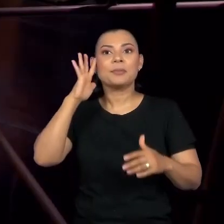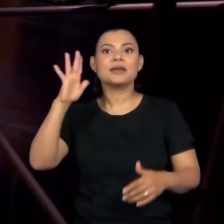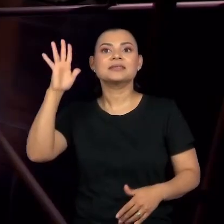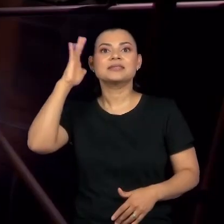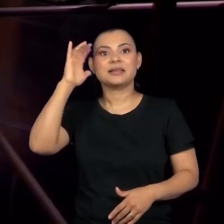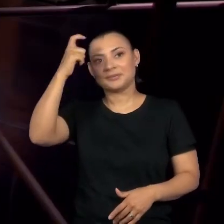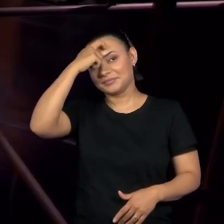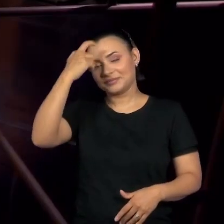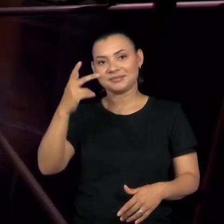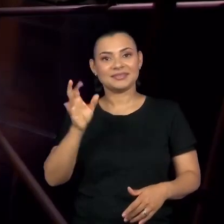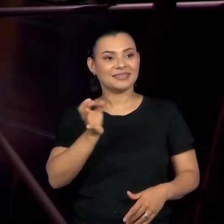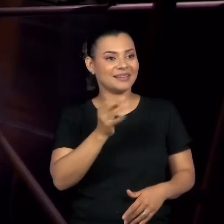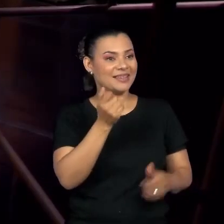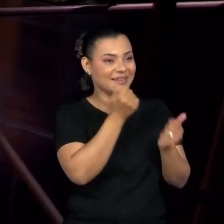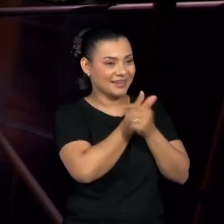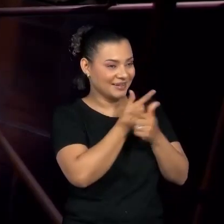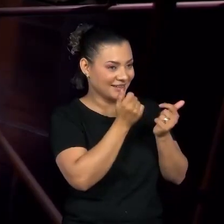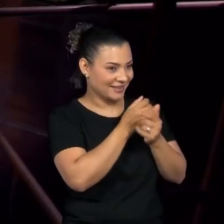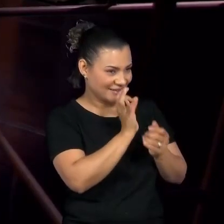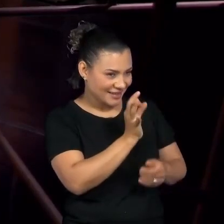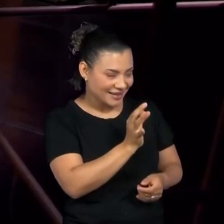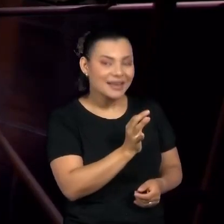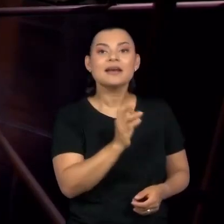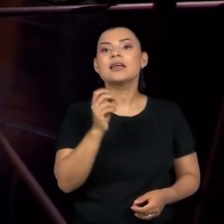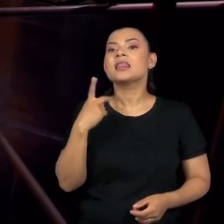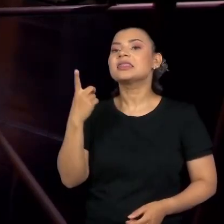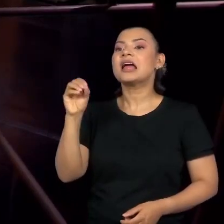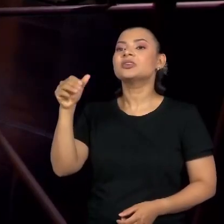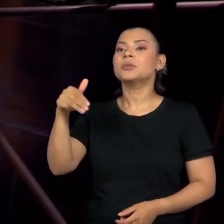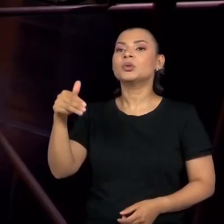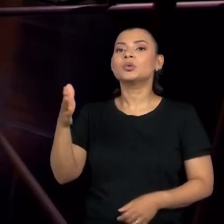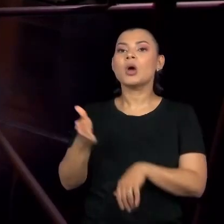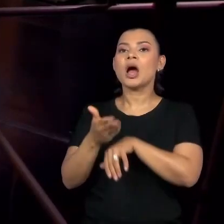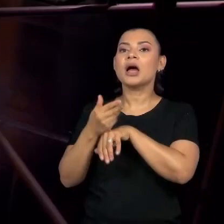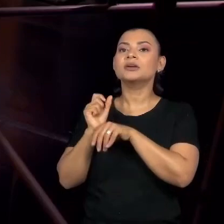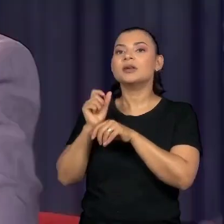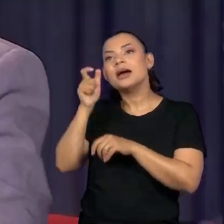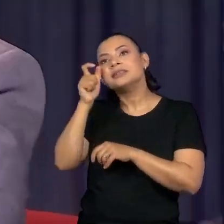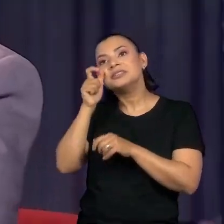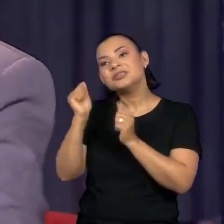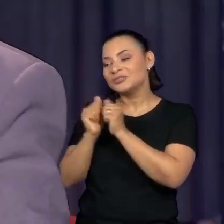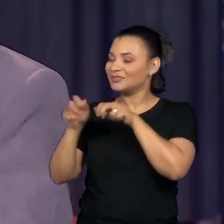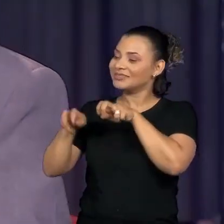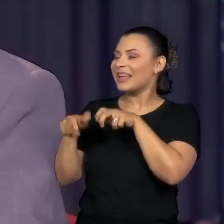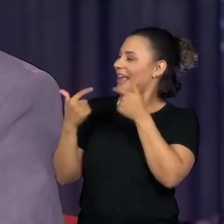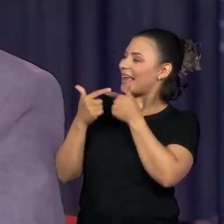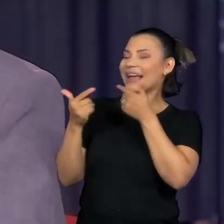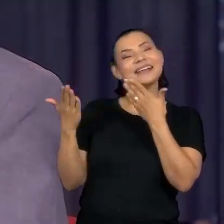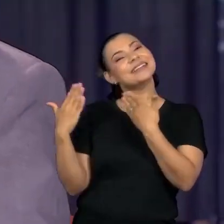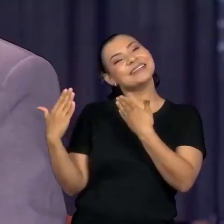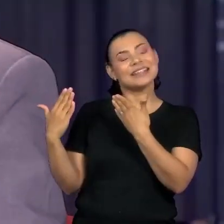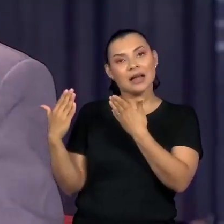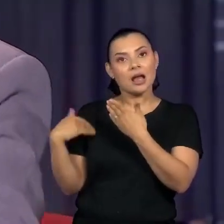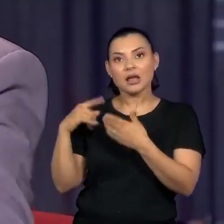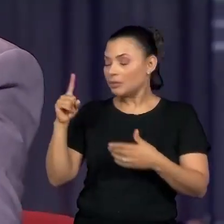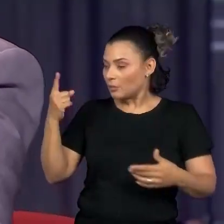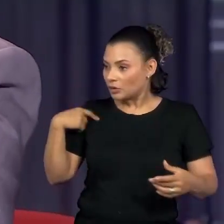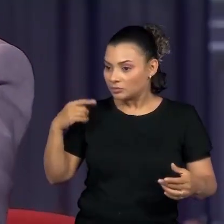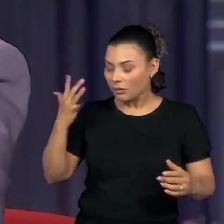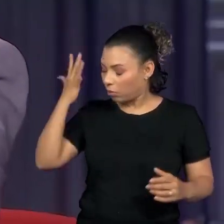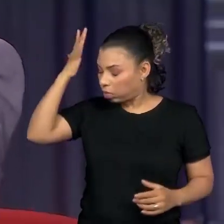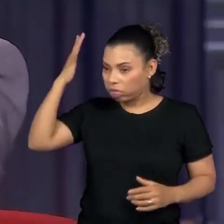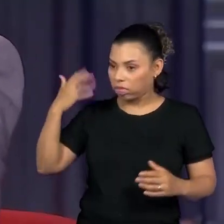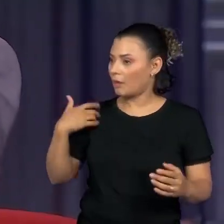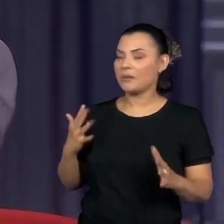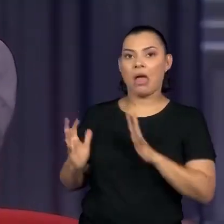pensando. E há 10 minutos antes estava ali assistindo um programa com você e rindo. E aí você não foi